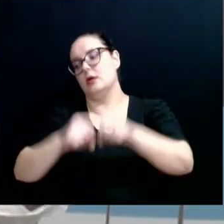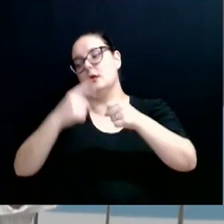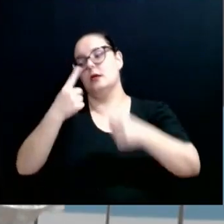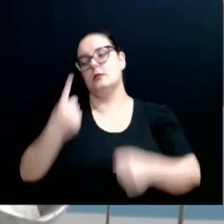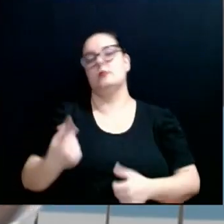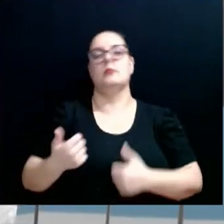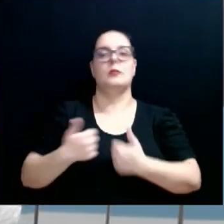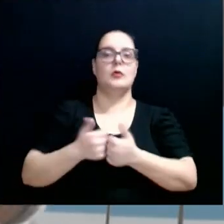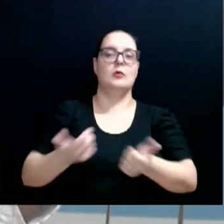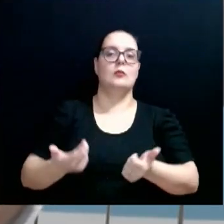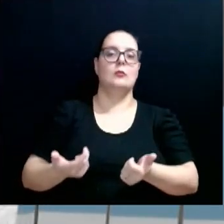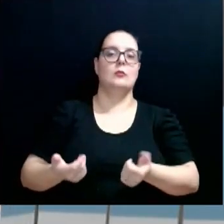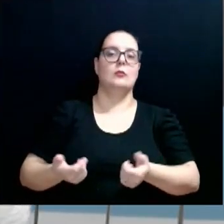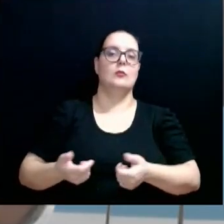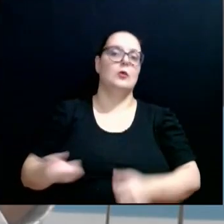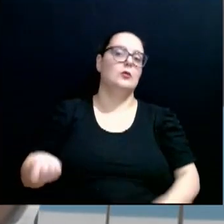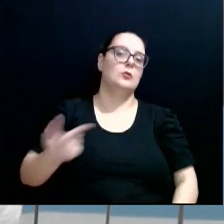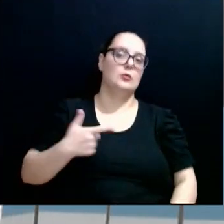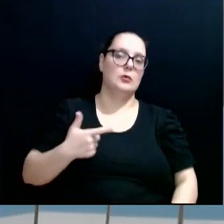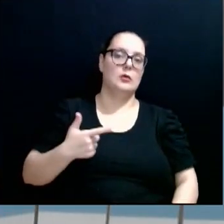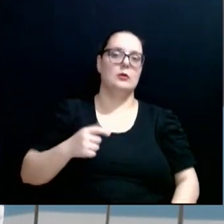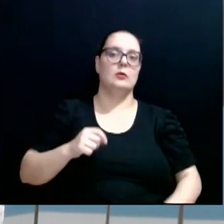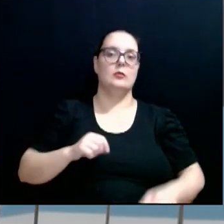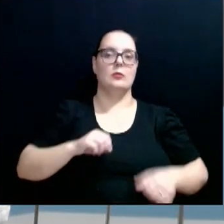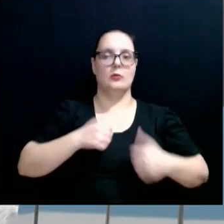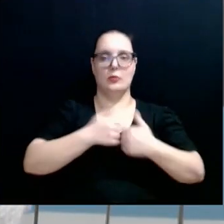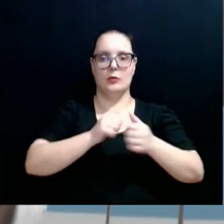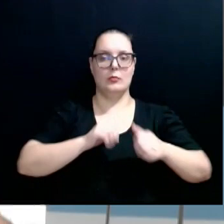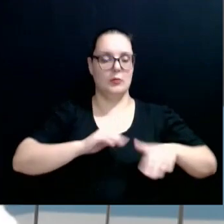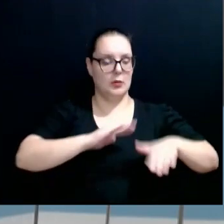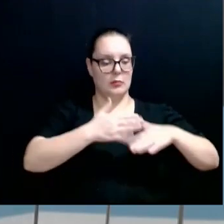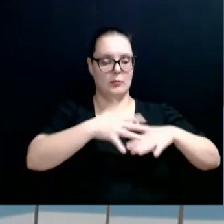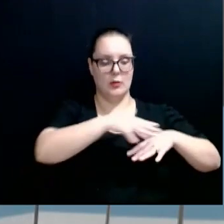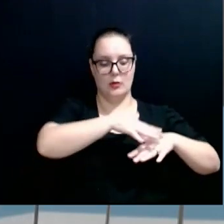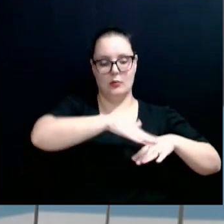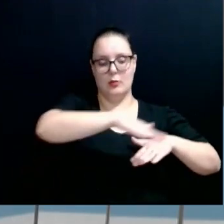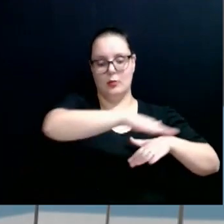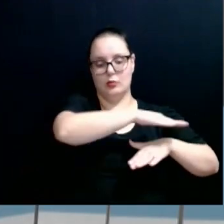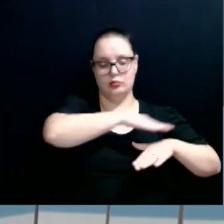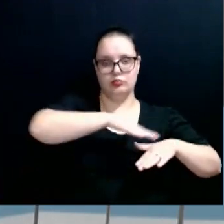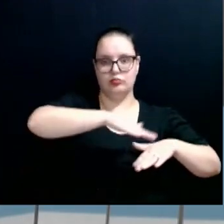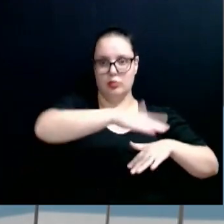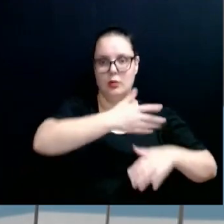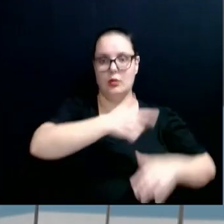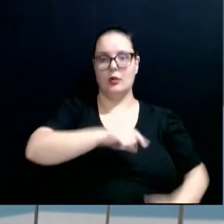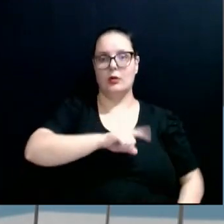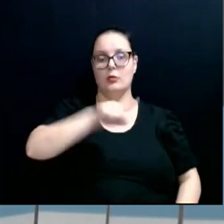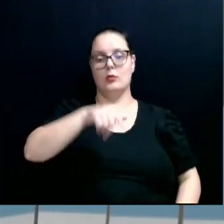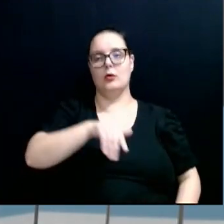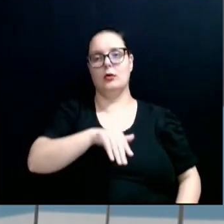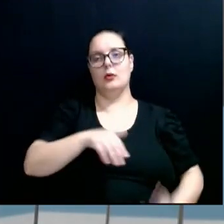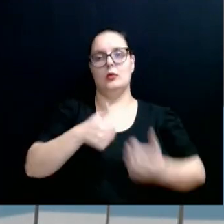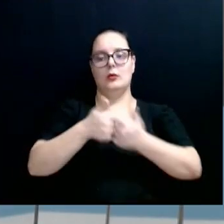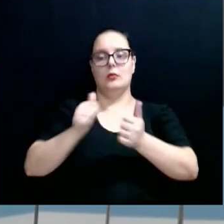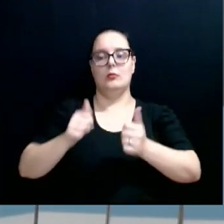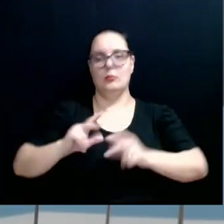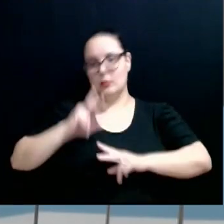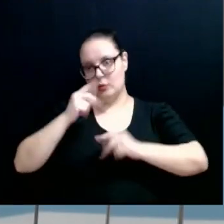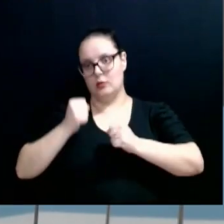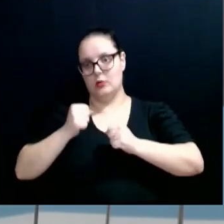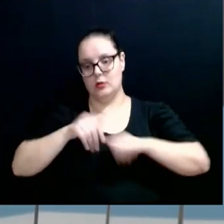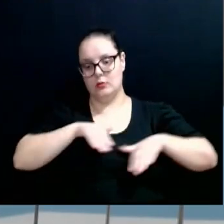ônibus que pode fazer ali no bairro só, né? E o outro ônibus mais específico, mais robusto, pode fazer o trajeto